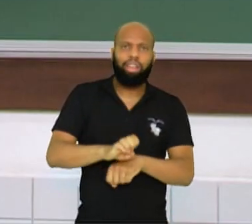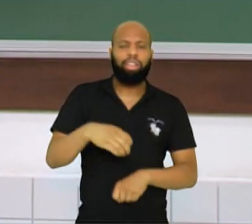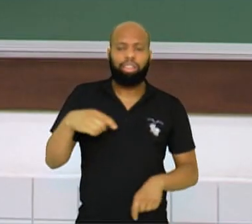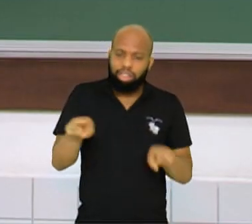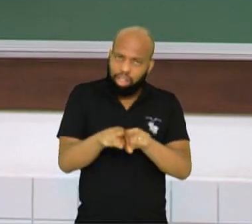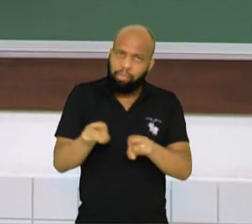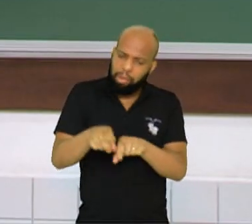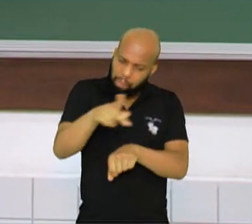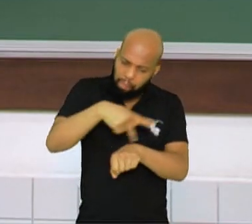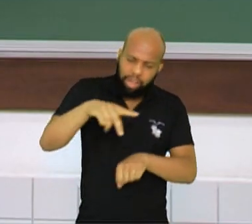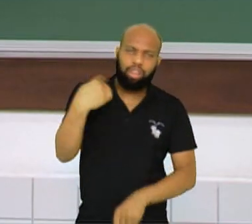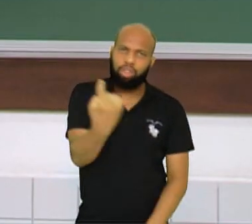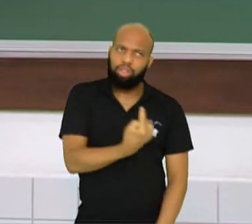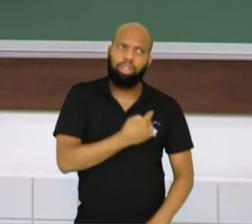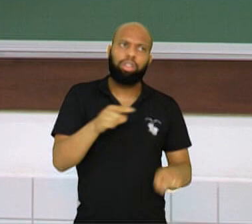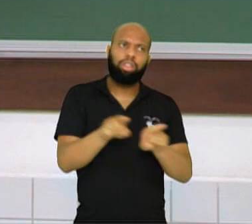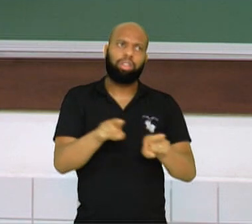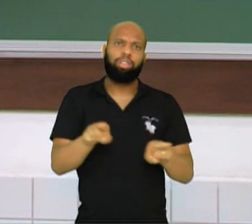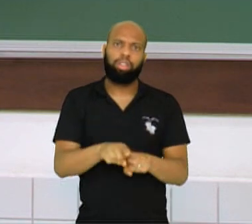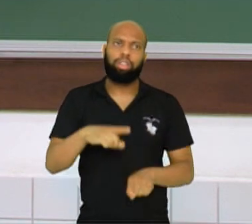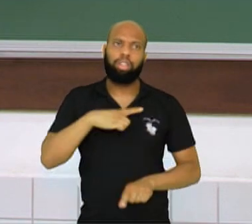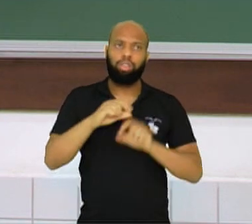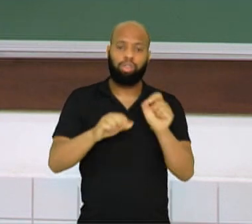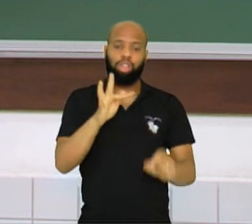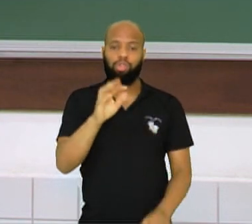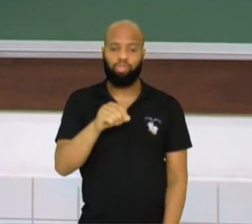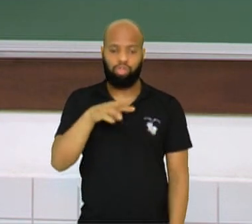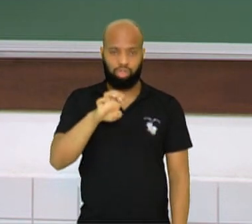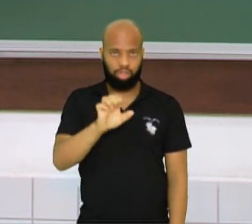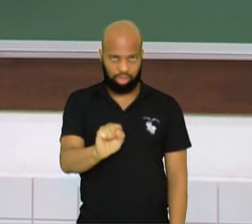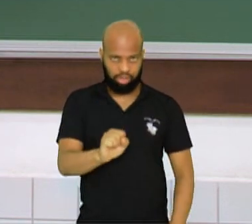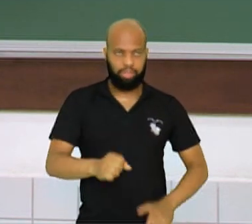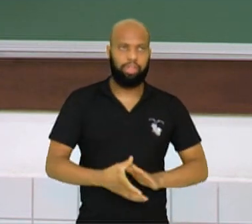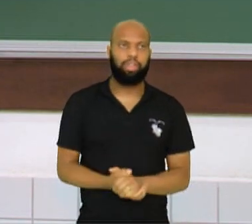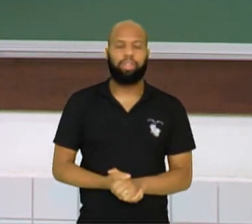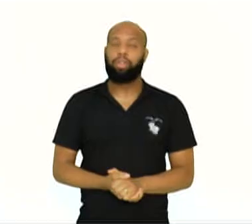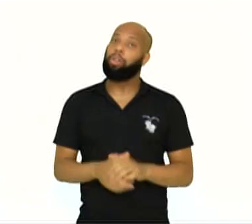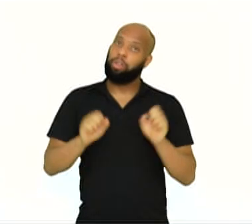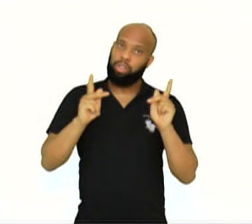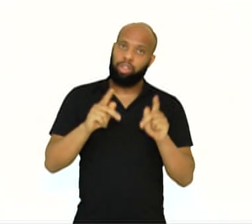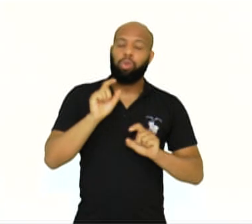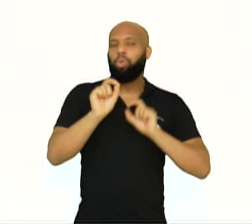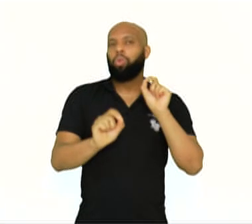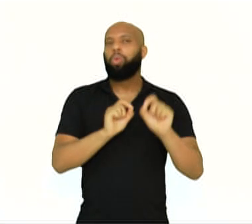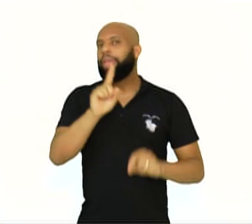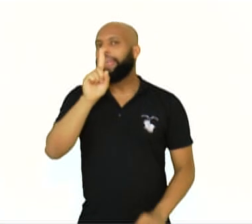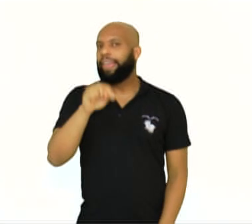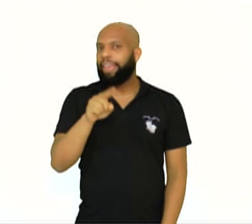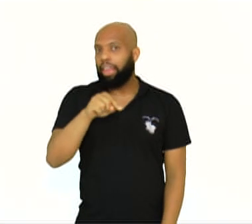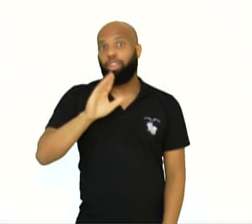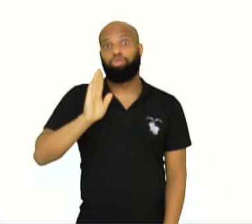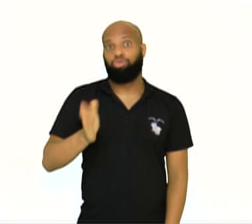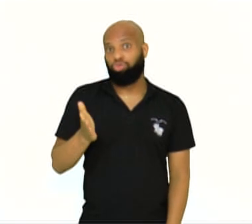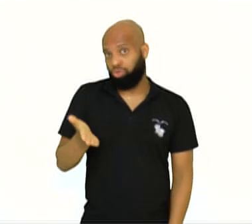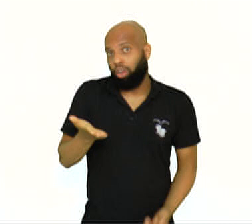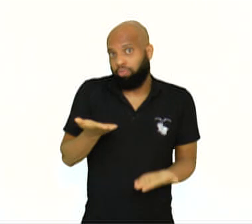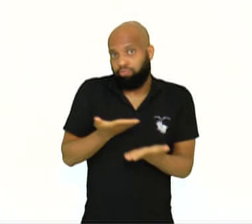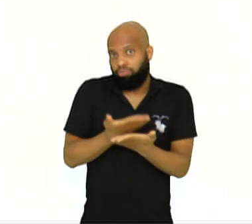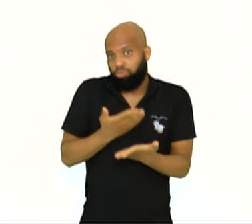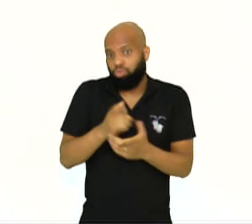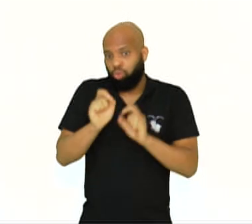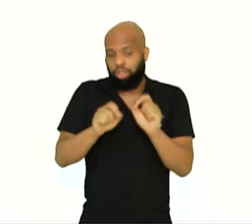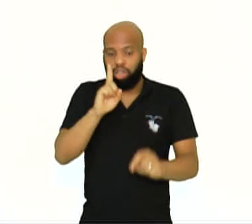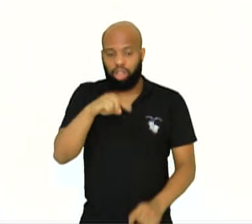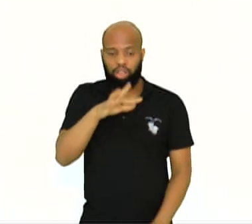país, contando com essas fontes. Bom, o que são, então, a gente já viu o que são as fontes